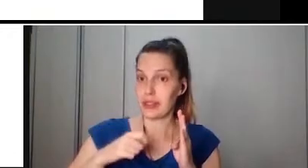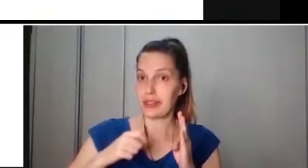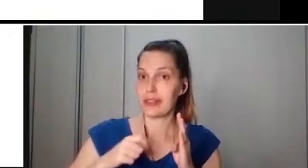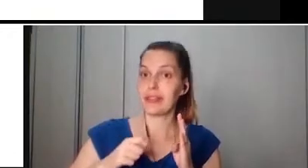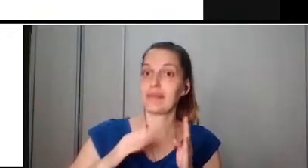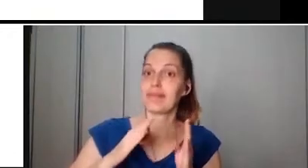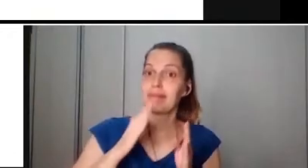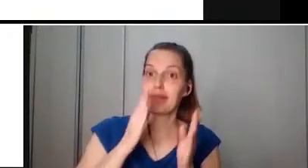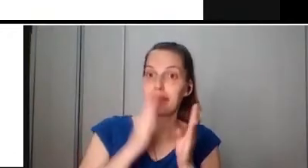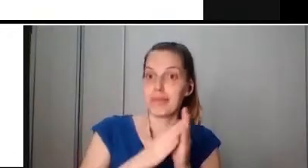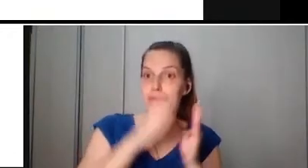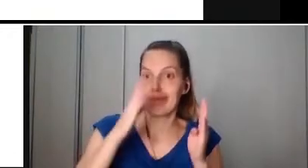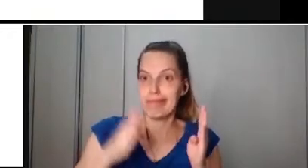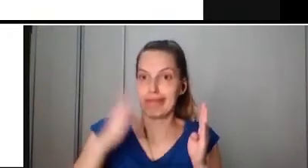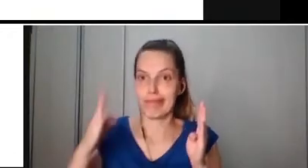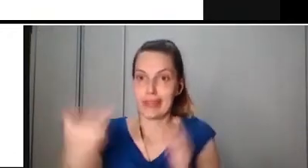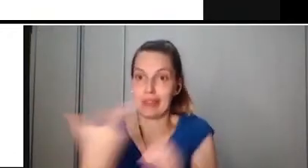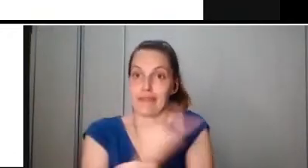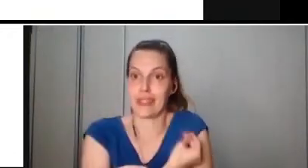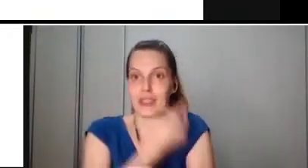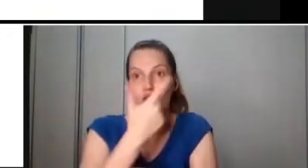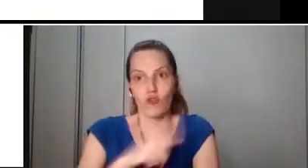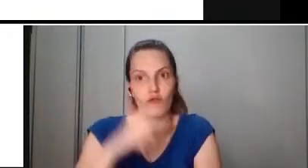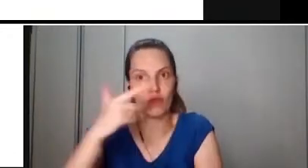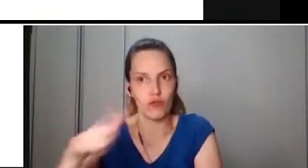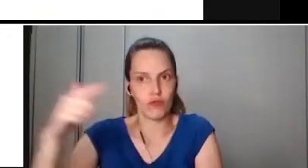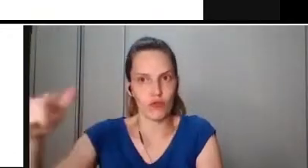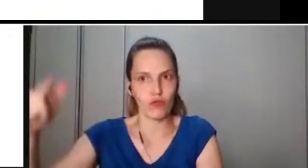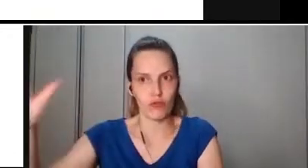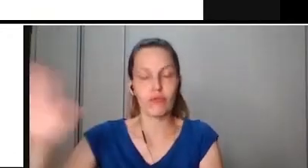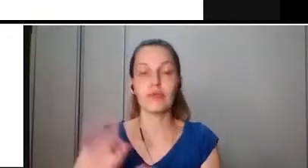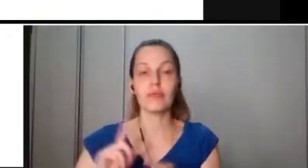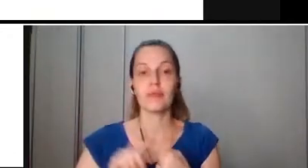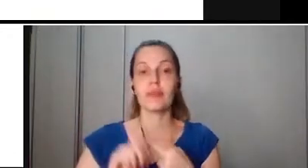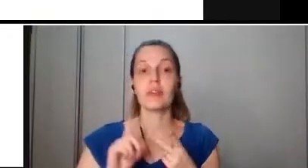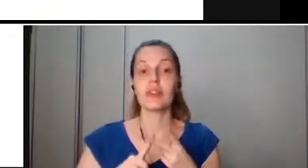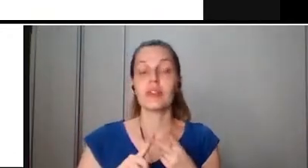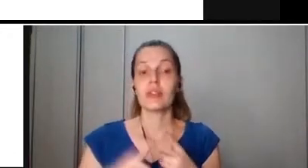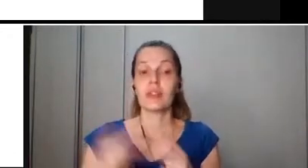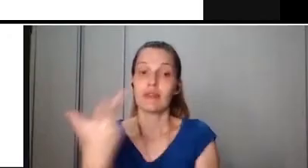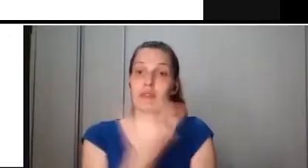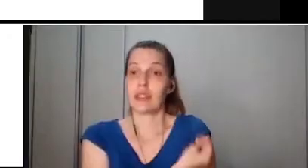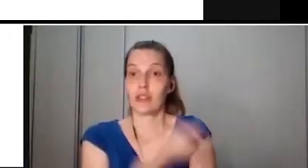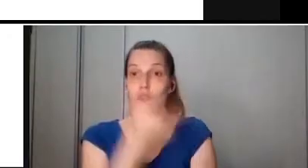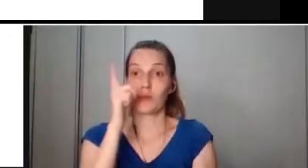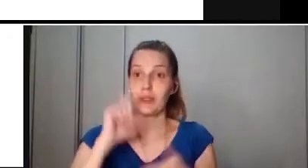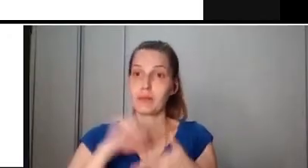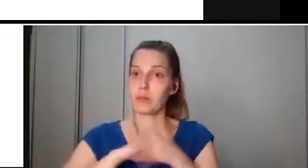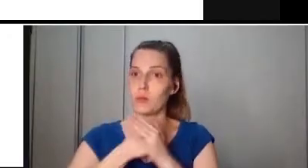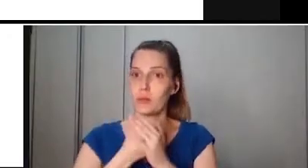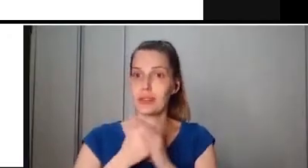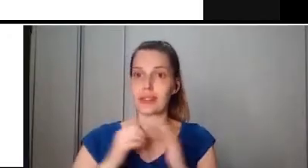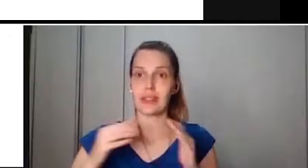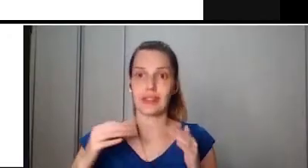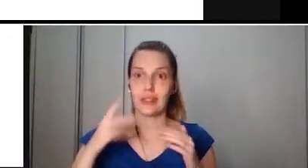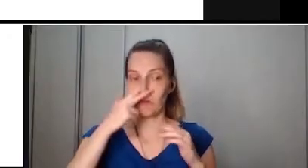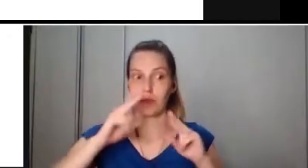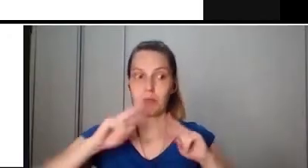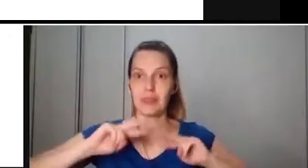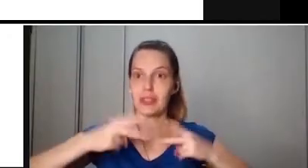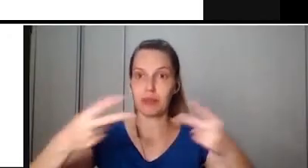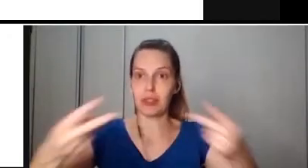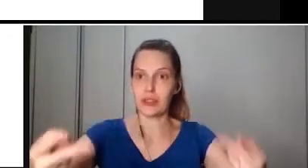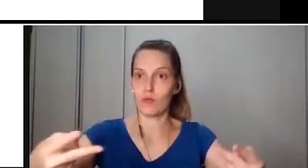periódico, as vacinas seriam capazes de bloquear suficientemente a transmissão do vírus,